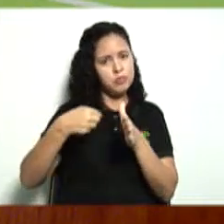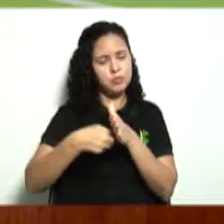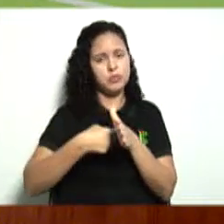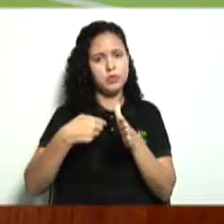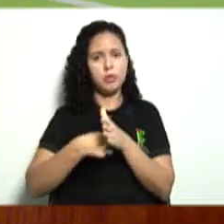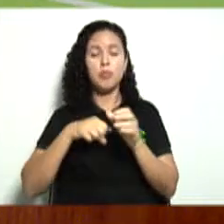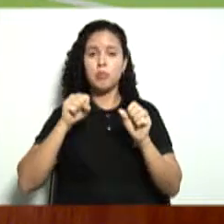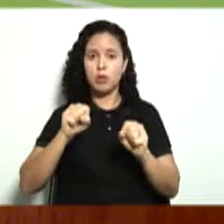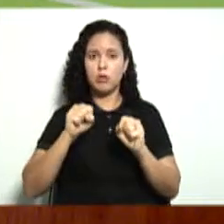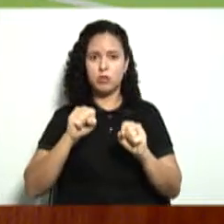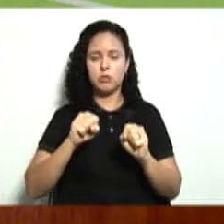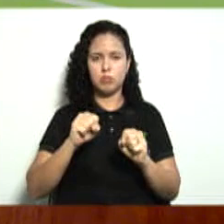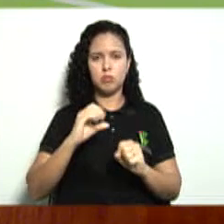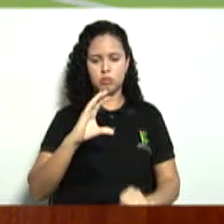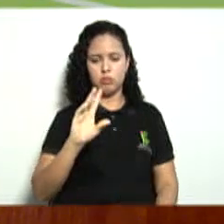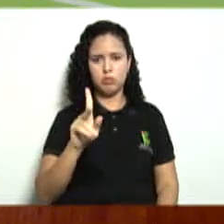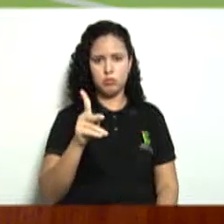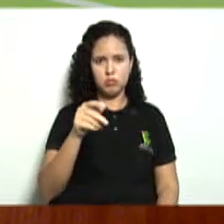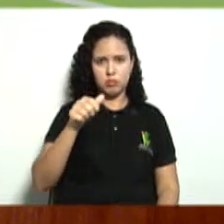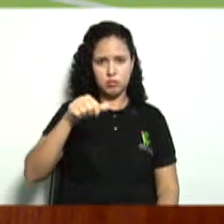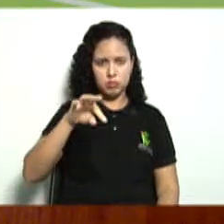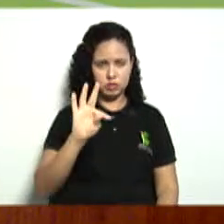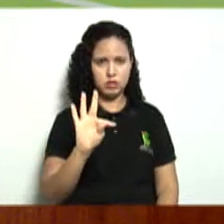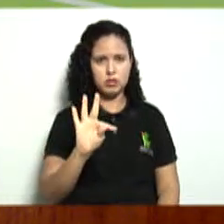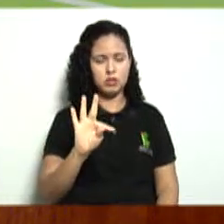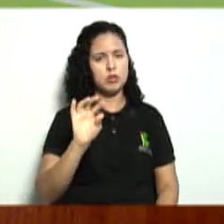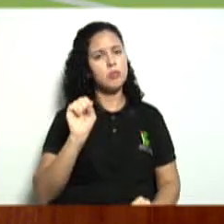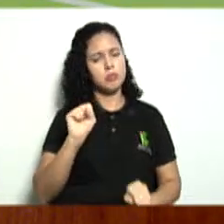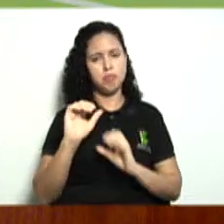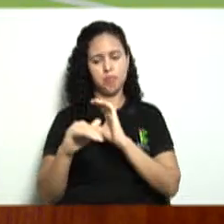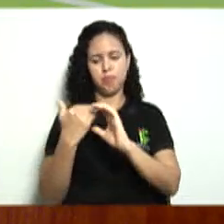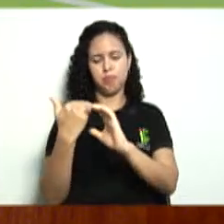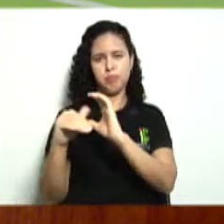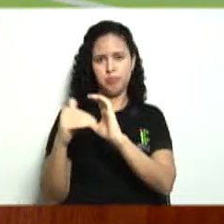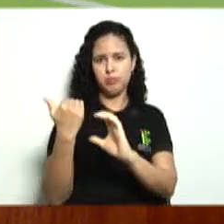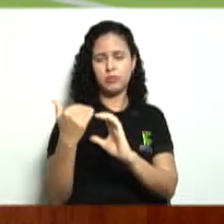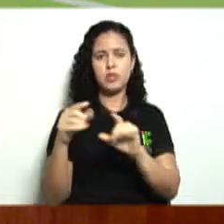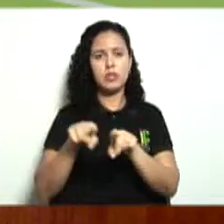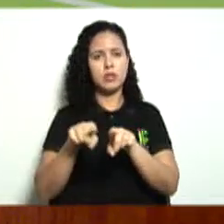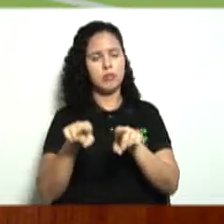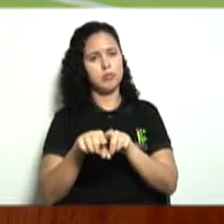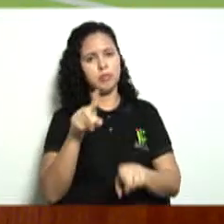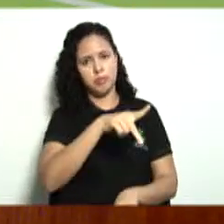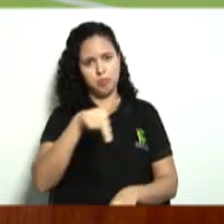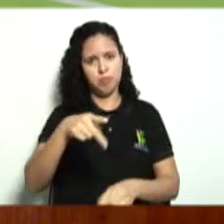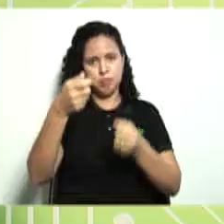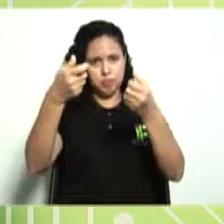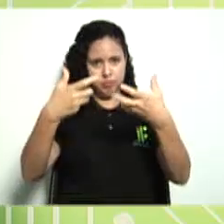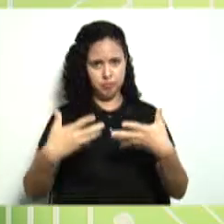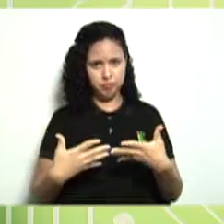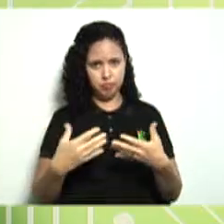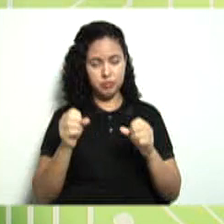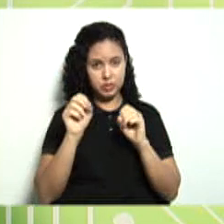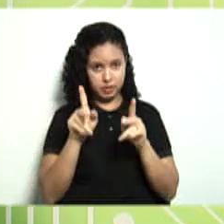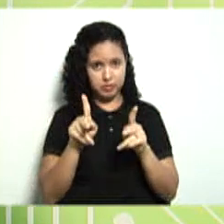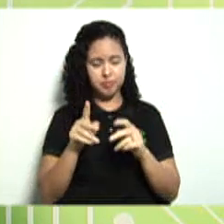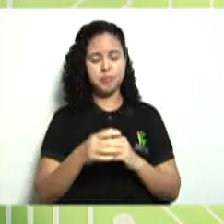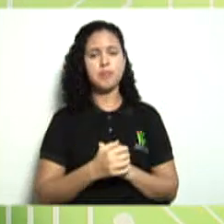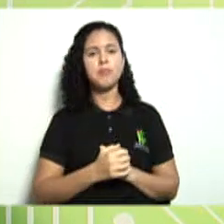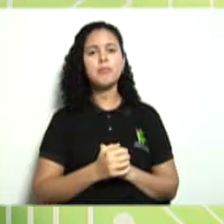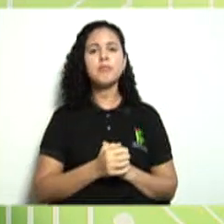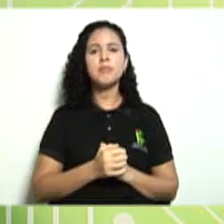aqui pelo chat ou através da aula aqui do professor também, tá bom? É isso aí. Então,